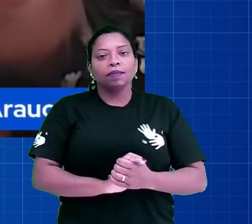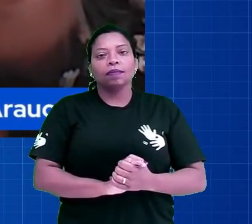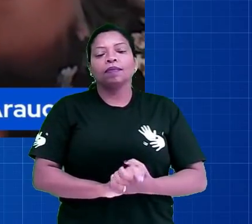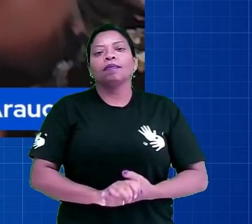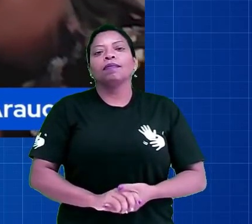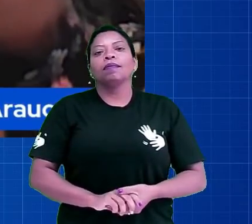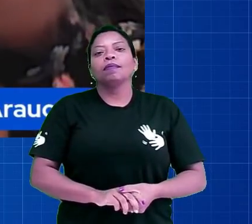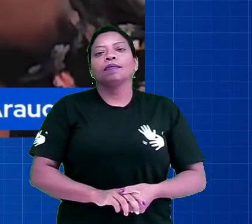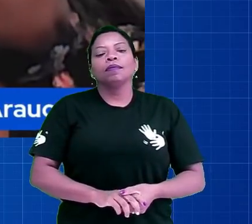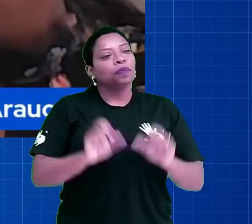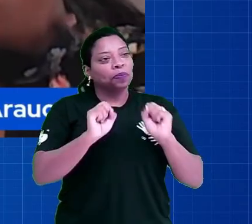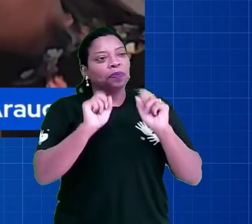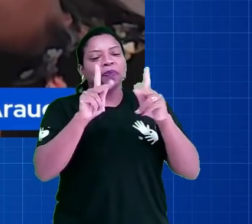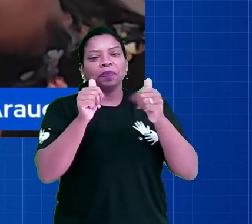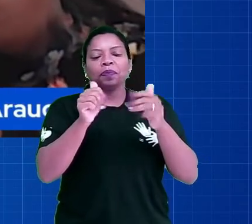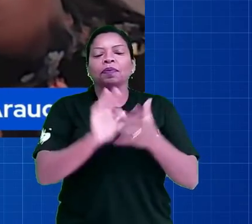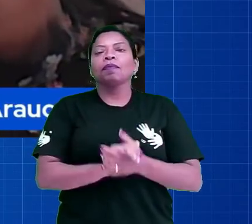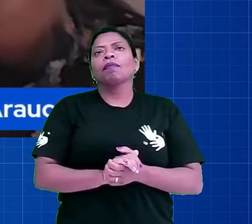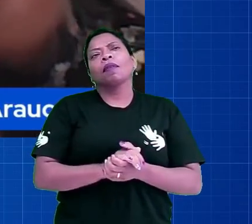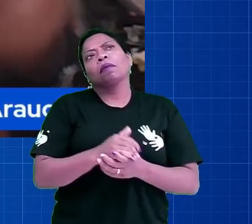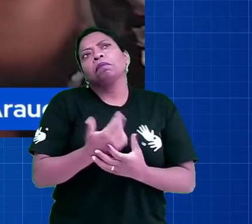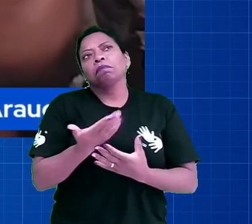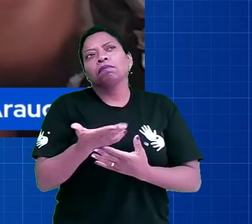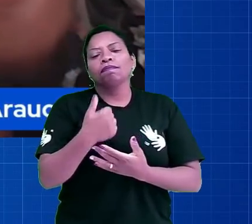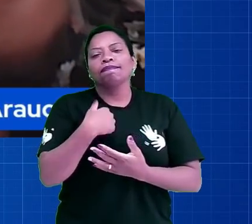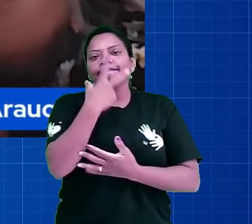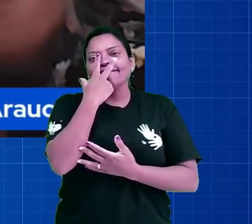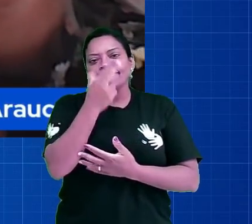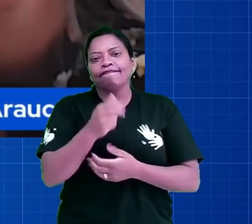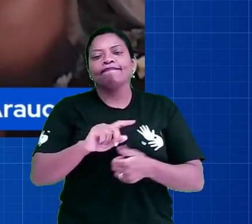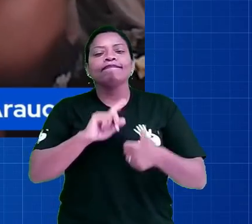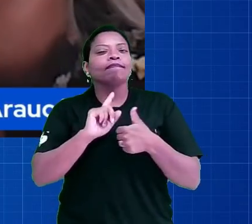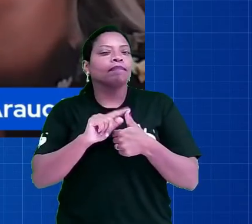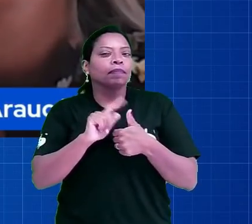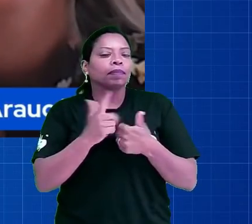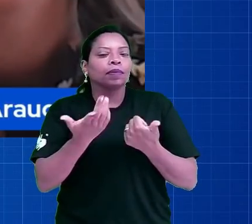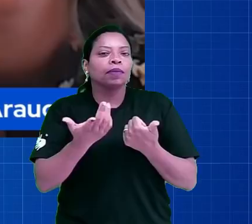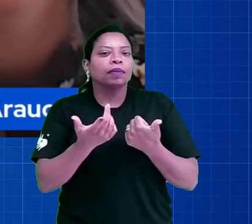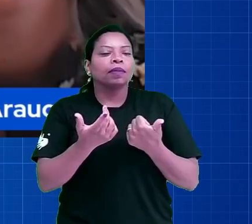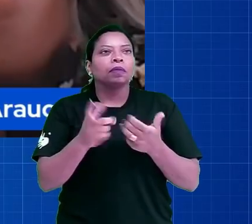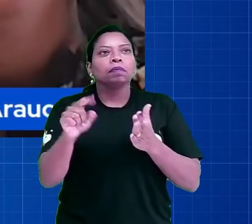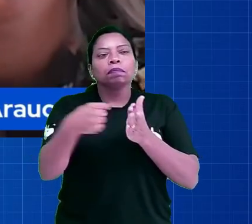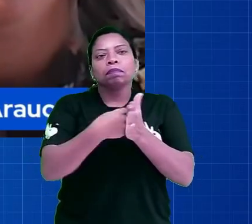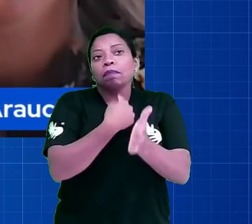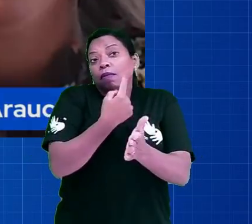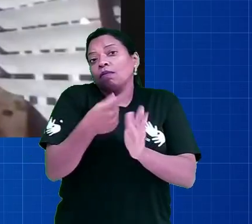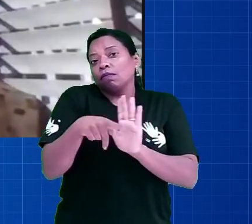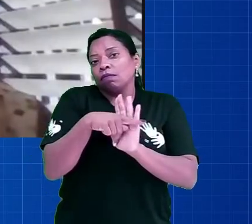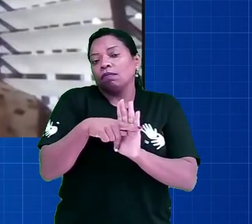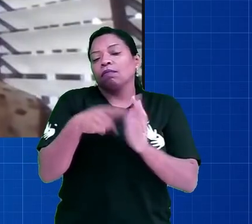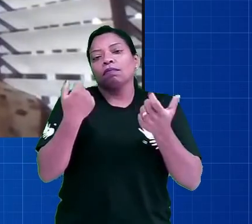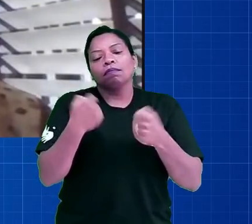Ok, Kelly. Bom, eu acho que a primeira indagação que a gente precisa fazer é o seguinte: